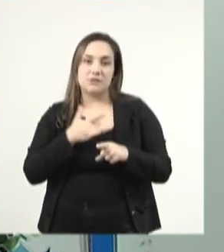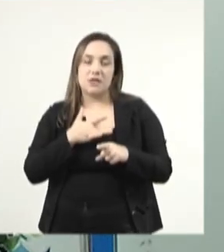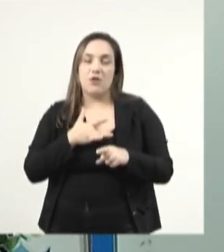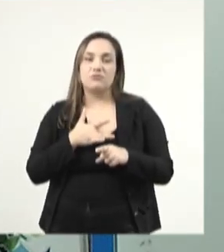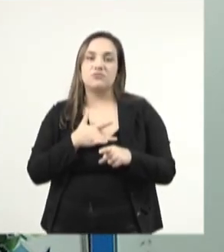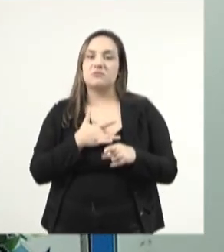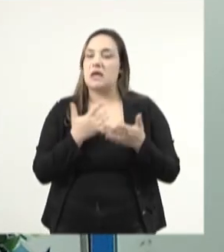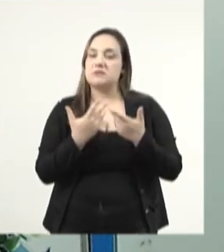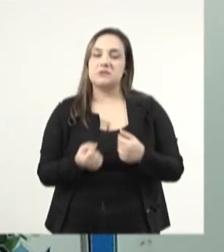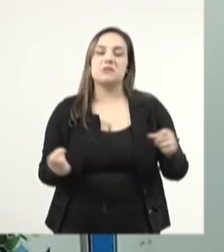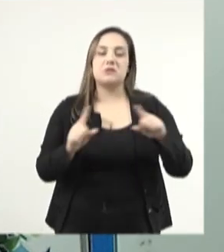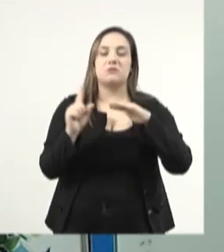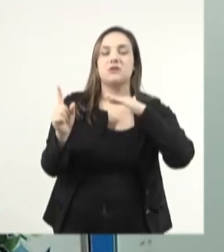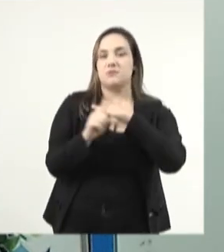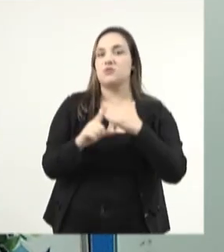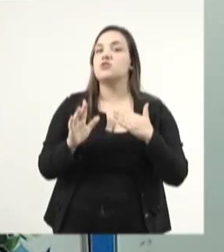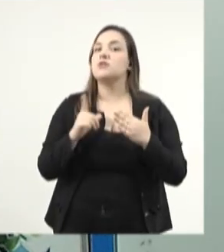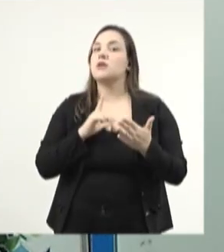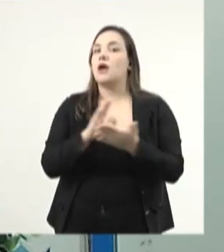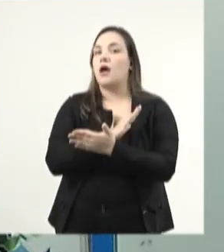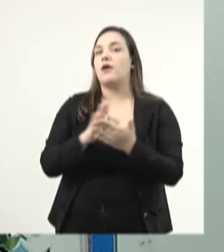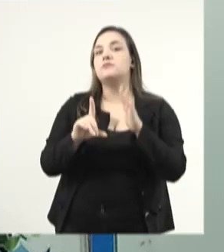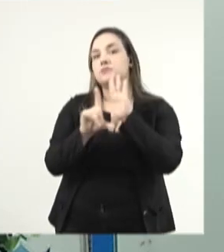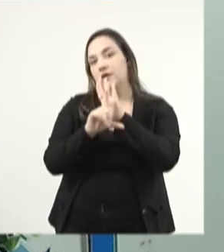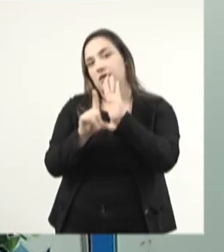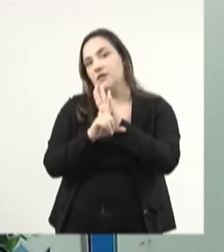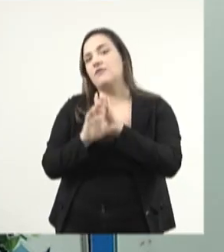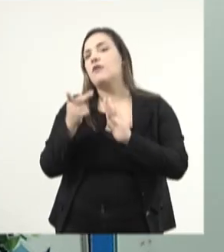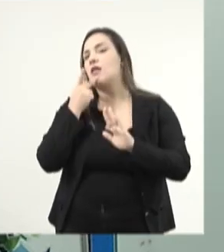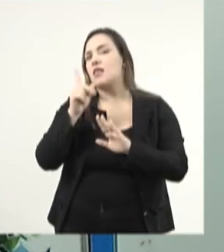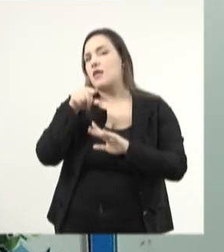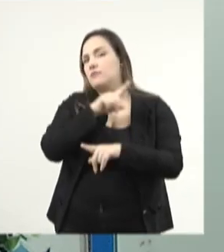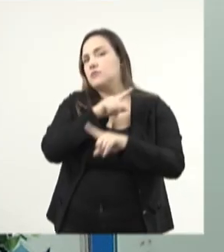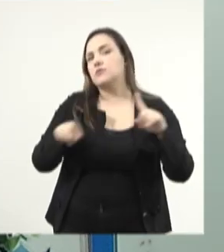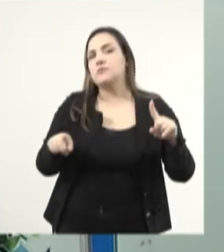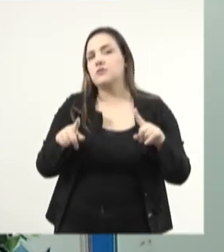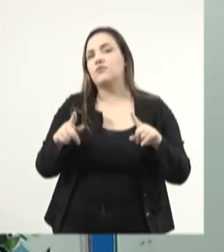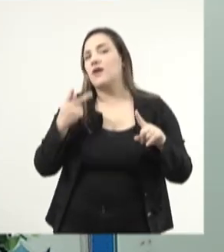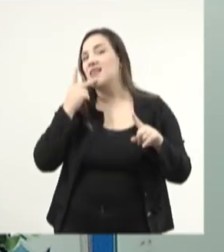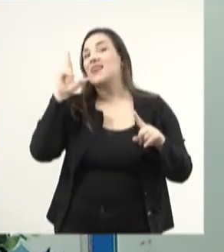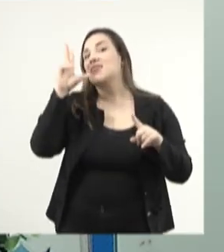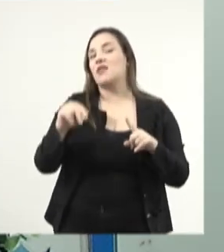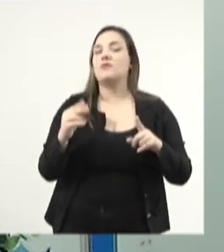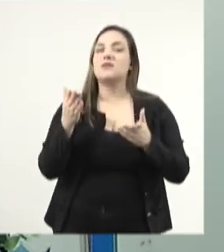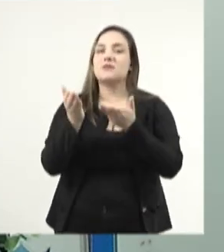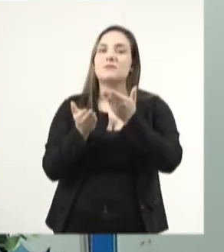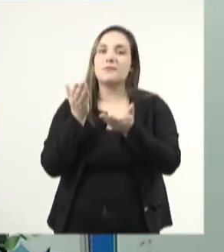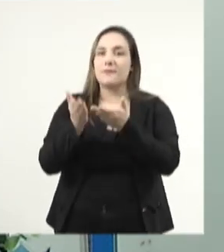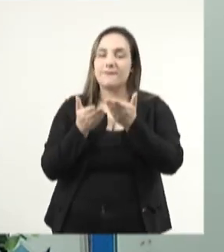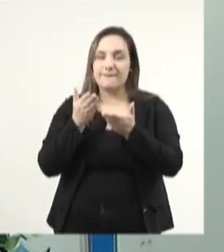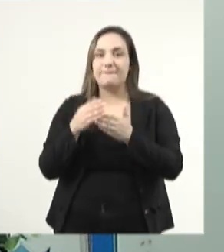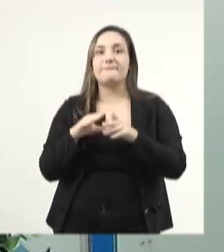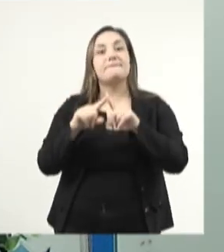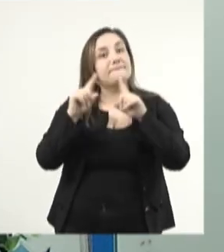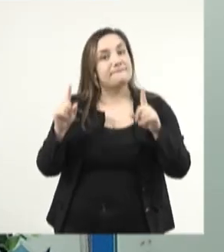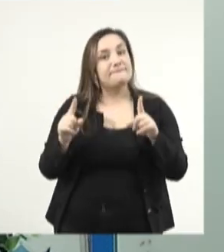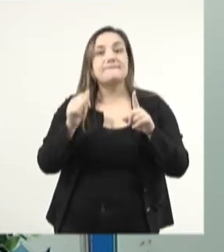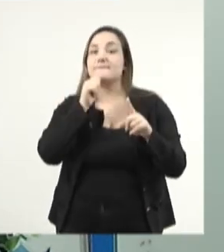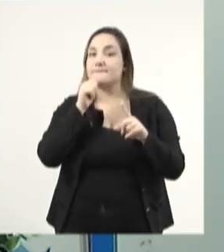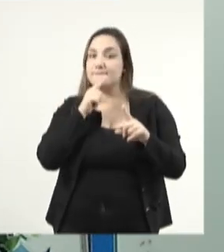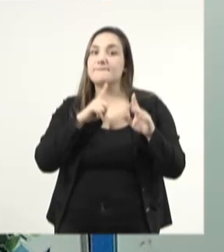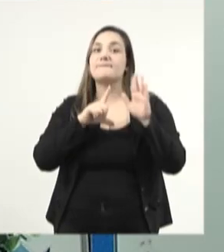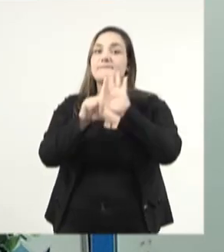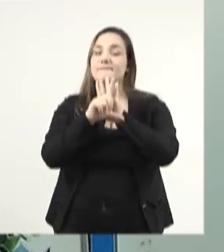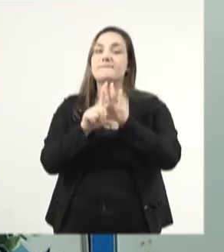alguns atendimentos. Inclusive, existem leis já que, inclusive, proíbem essa prática. Infelizmente, mesmo com a legislação prevendo